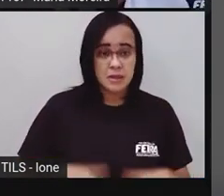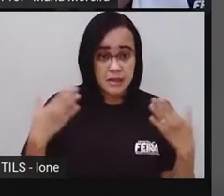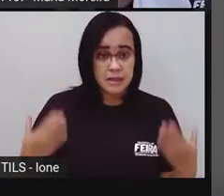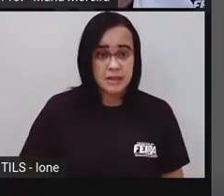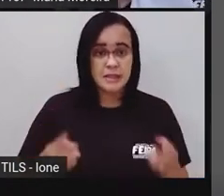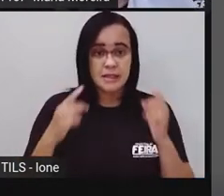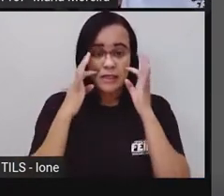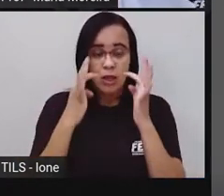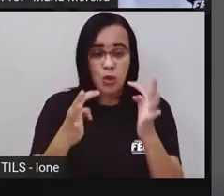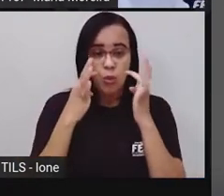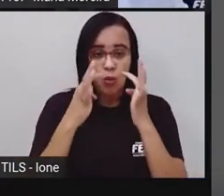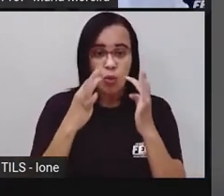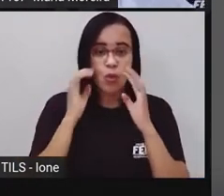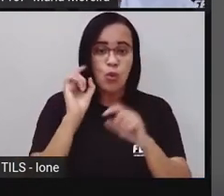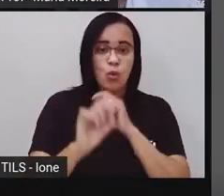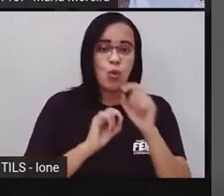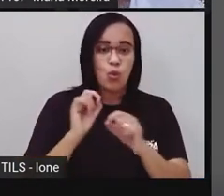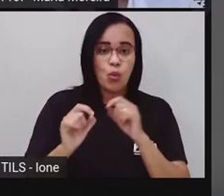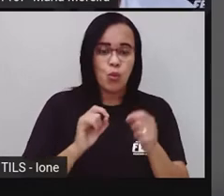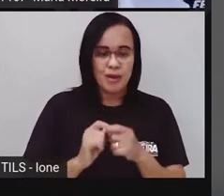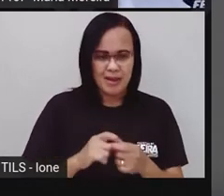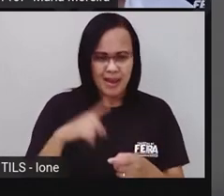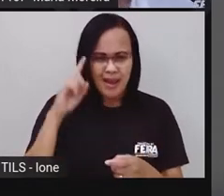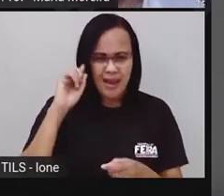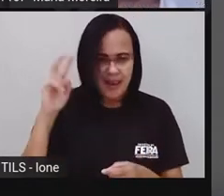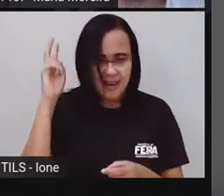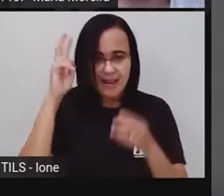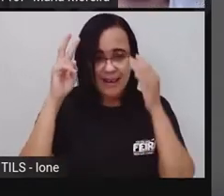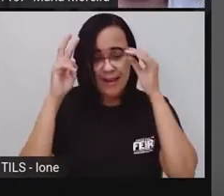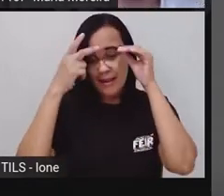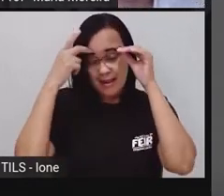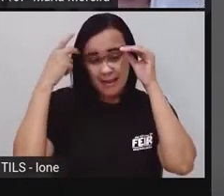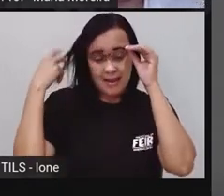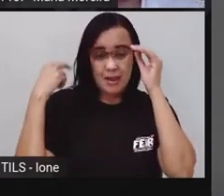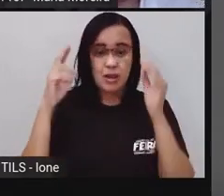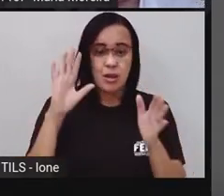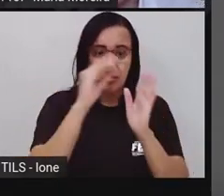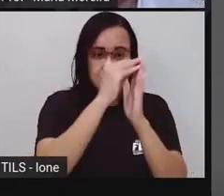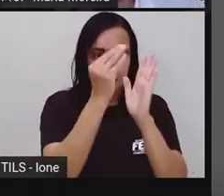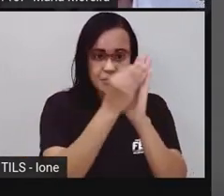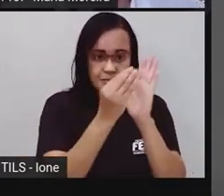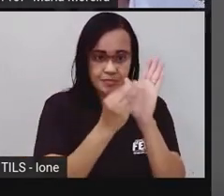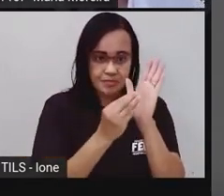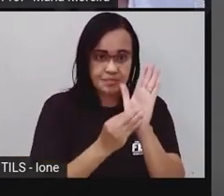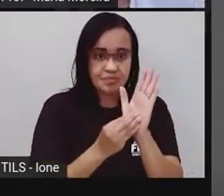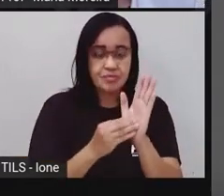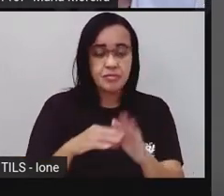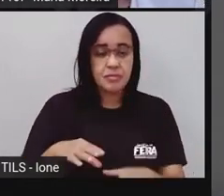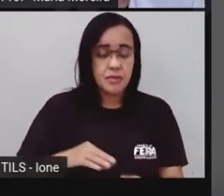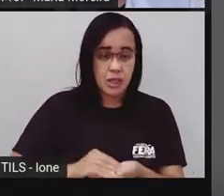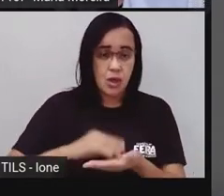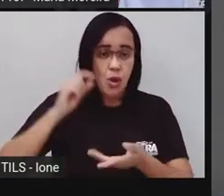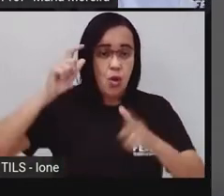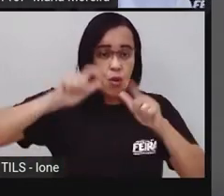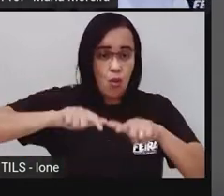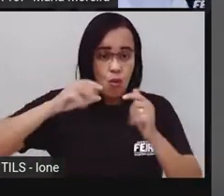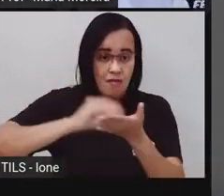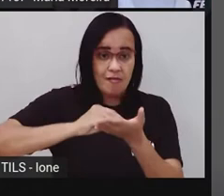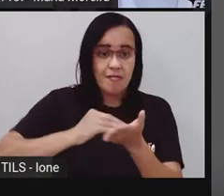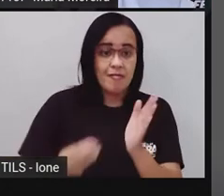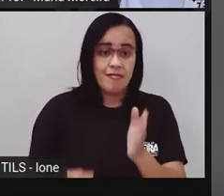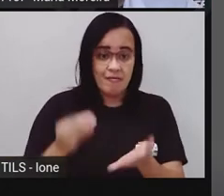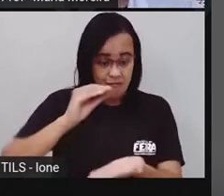representada aí né pelas células e complete as lacunas usando ao usando